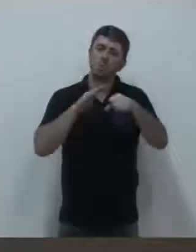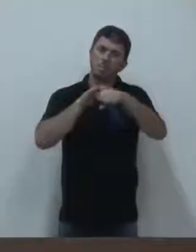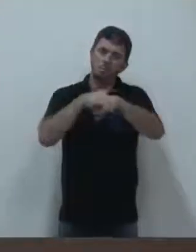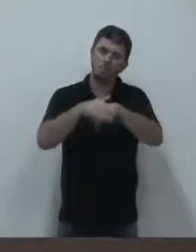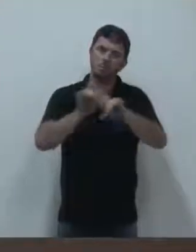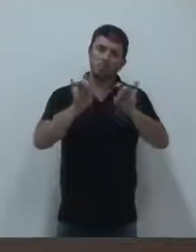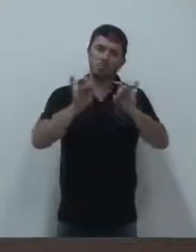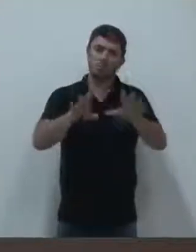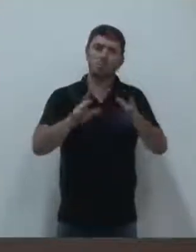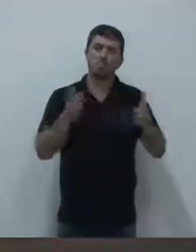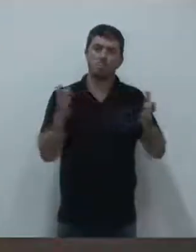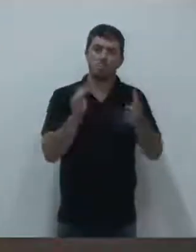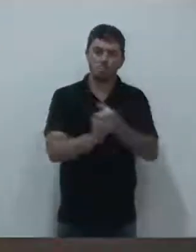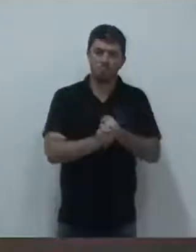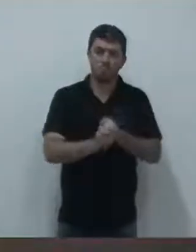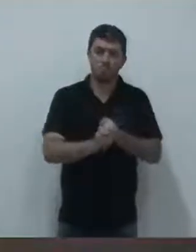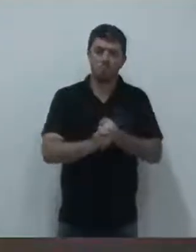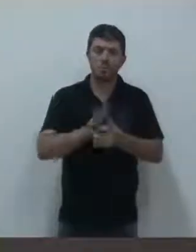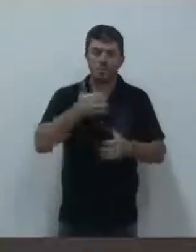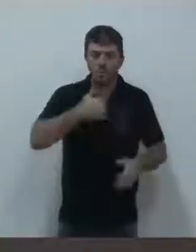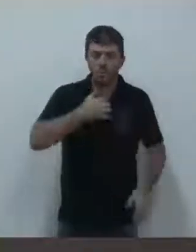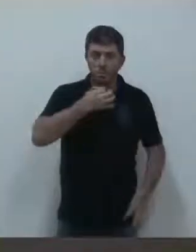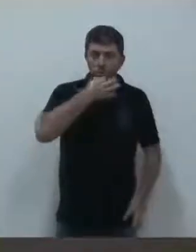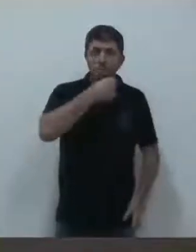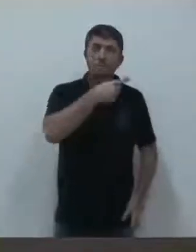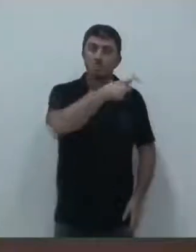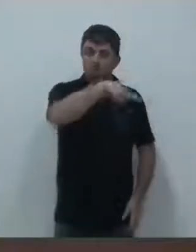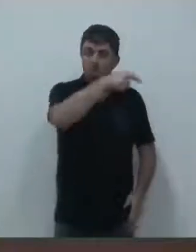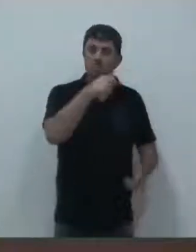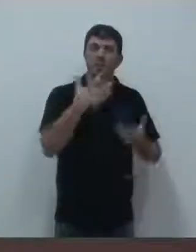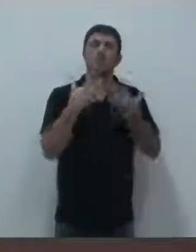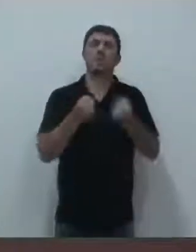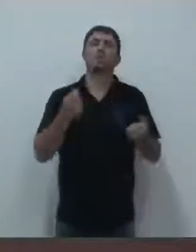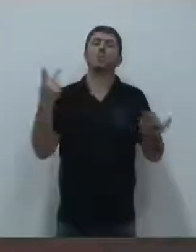para completar, mas fica aí a dica. Assumir os erros para ir para frente.